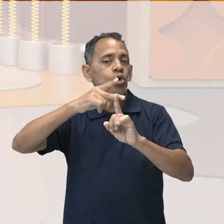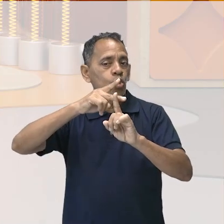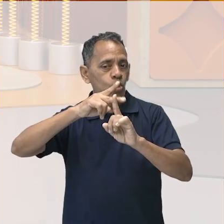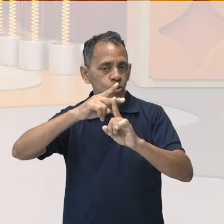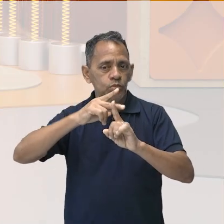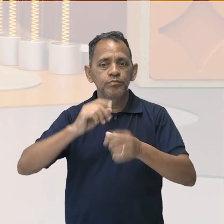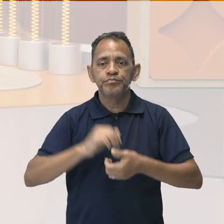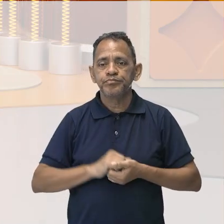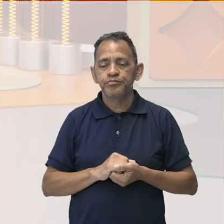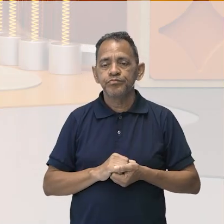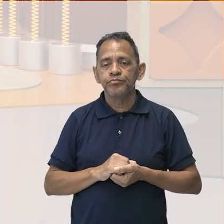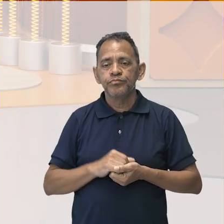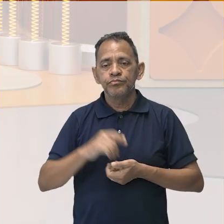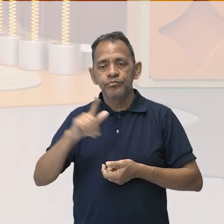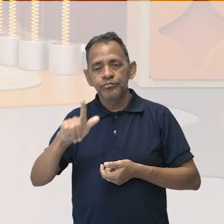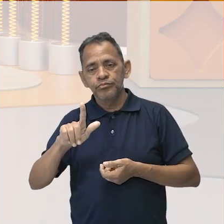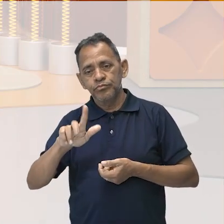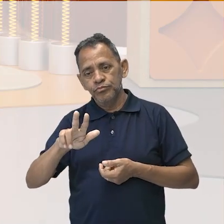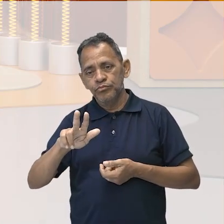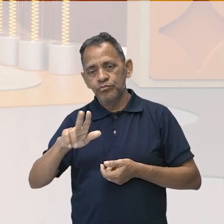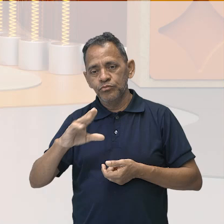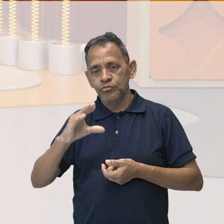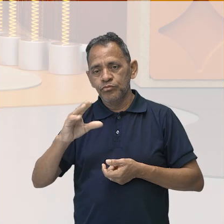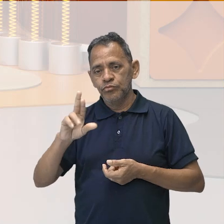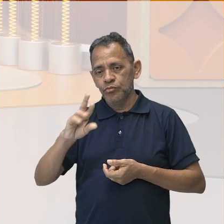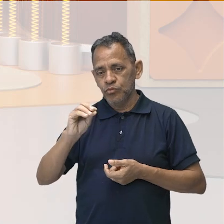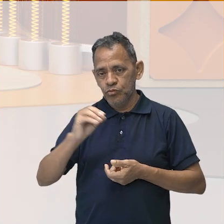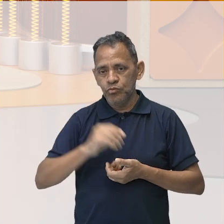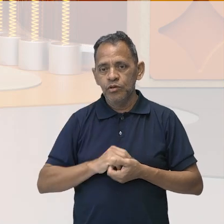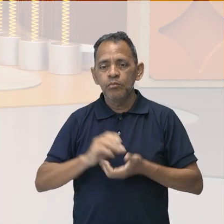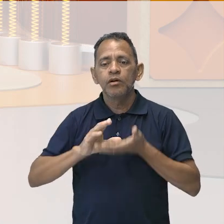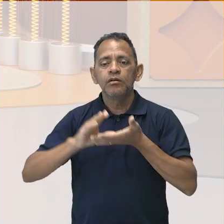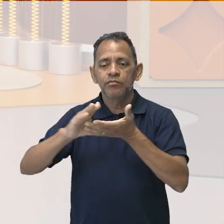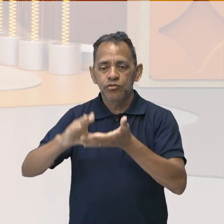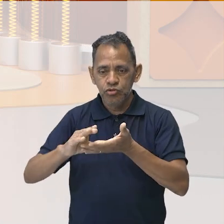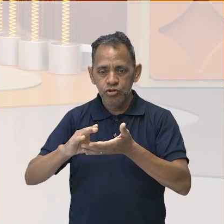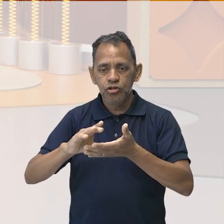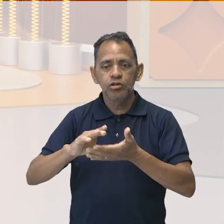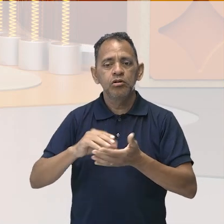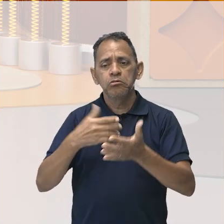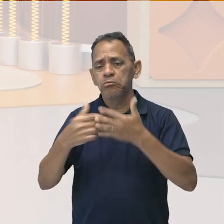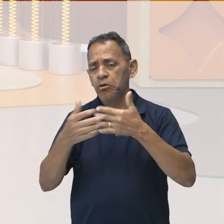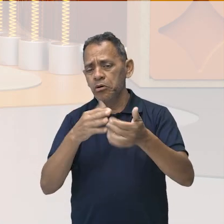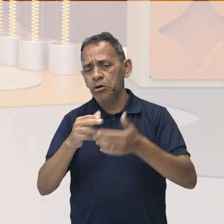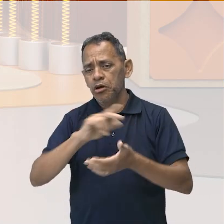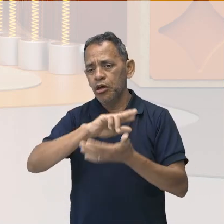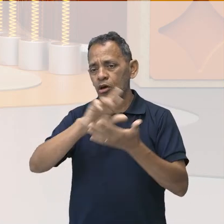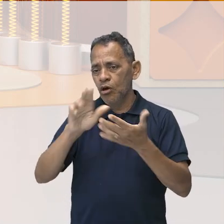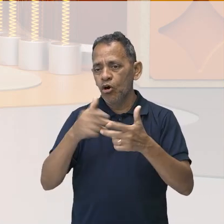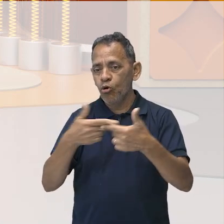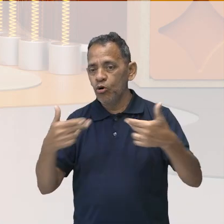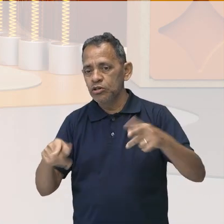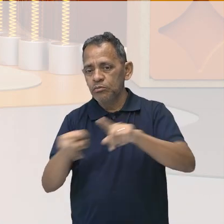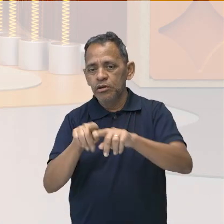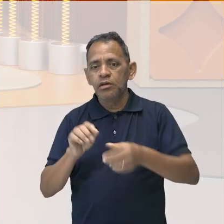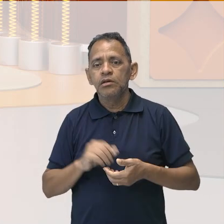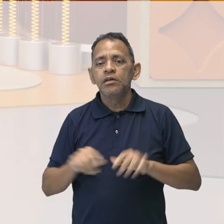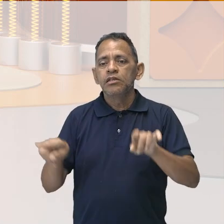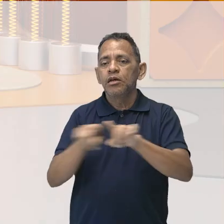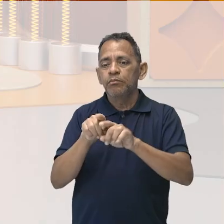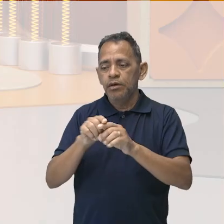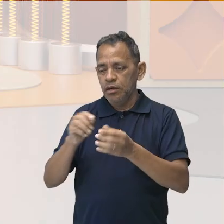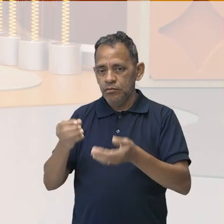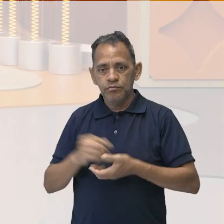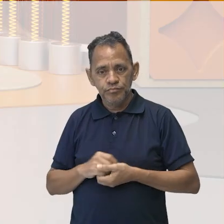querer lucro, eu vou querer dinheiro para investir em outras coisas, né? E pela acumulação de riqueza, gente. Então, o objetivo